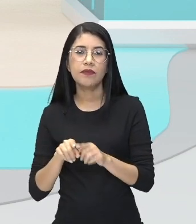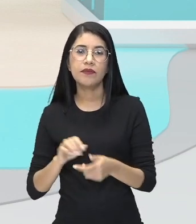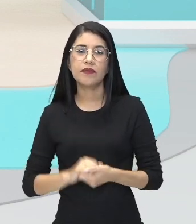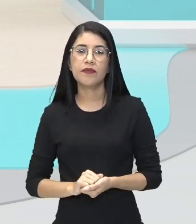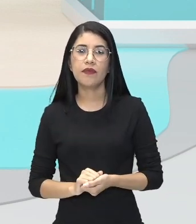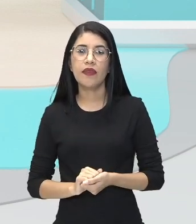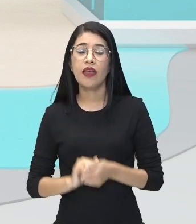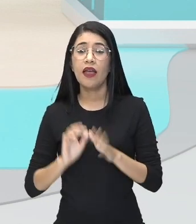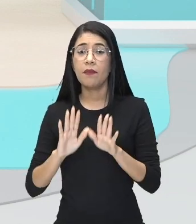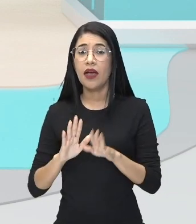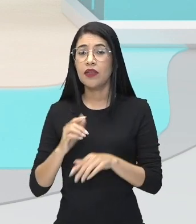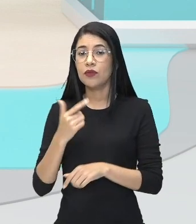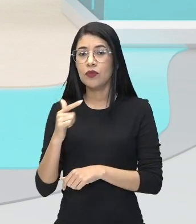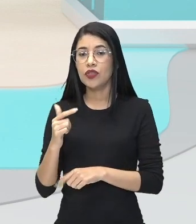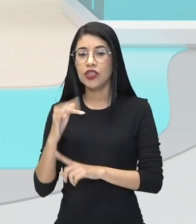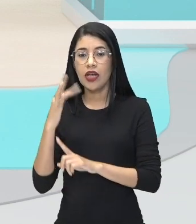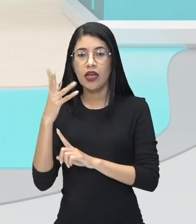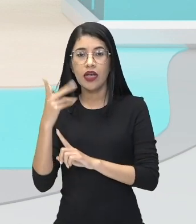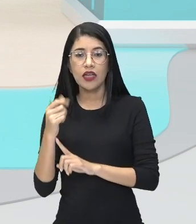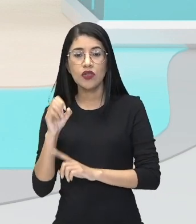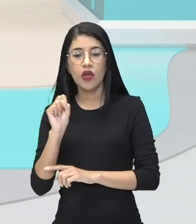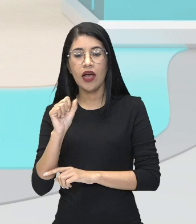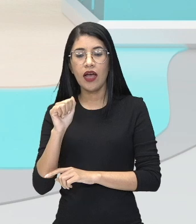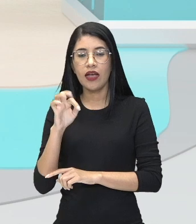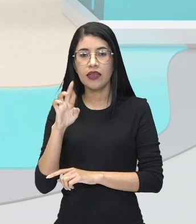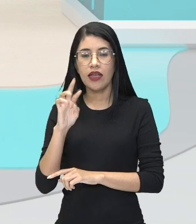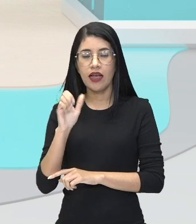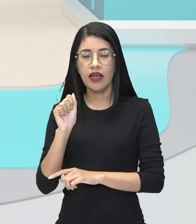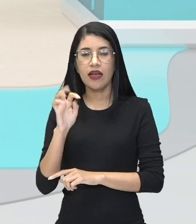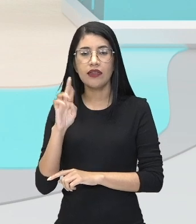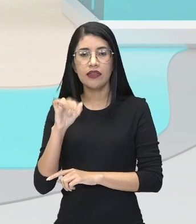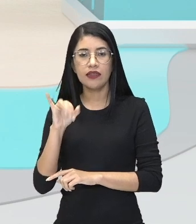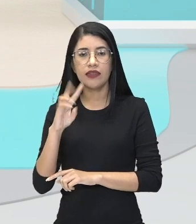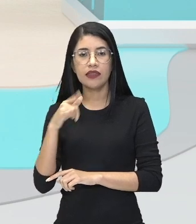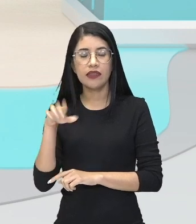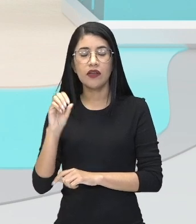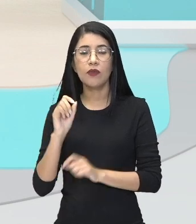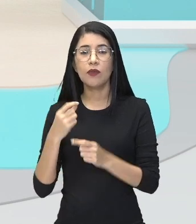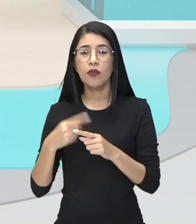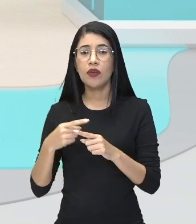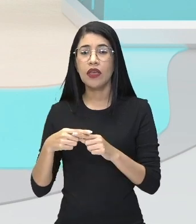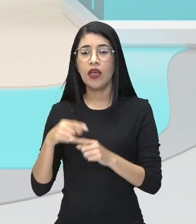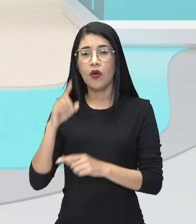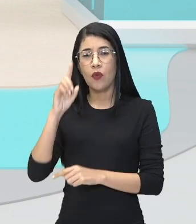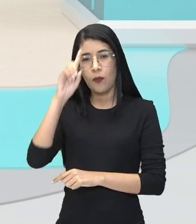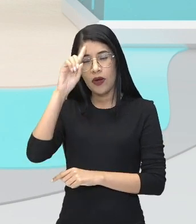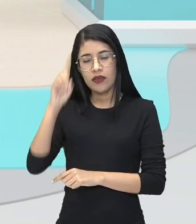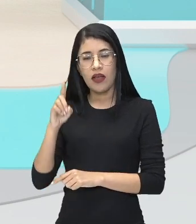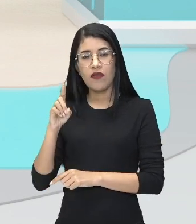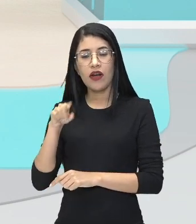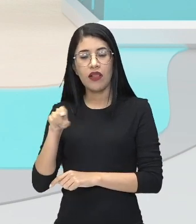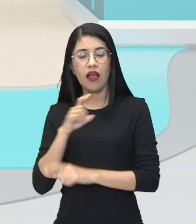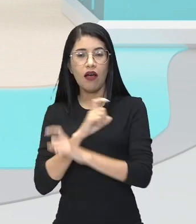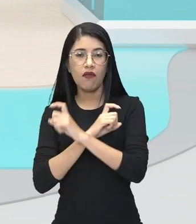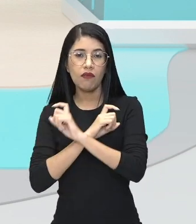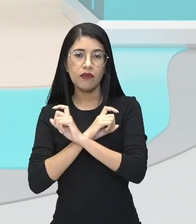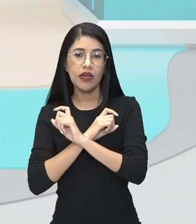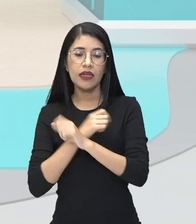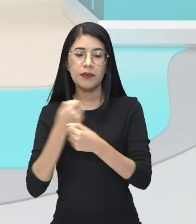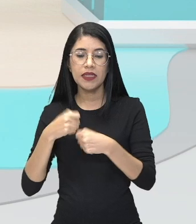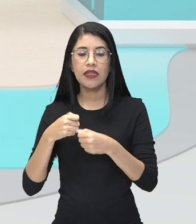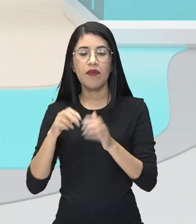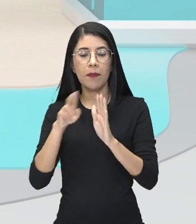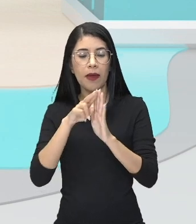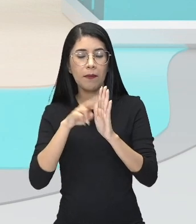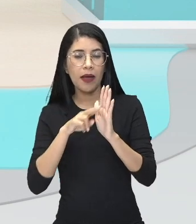não tinha a palavra artista, e sim artesão, porque quem dominava era o faraó. O faraó ditava o que tinha que ser